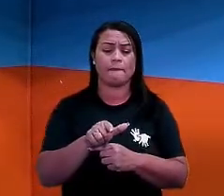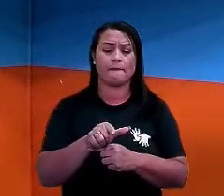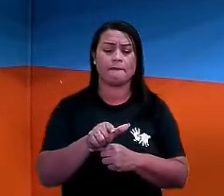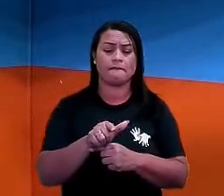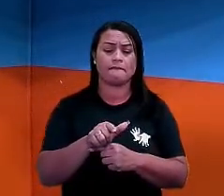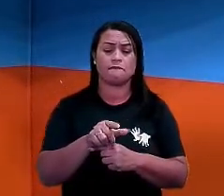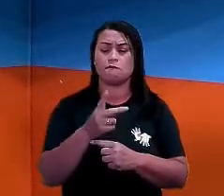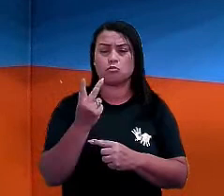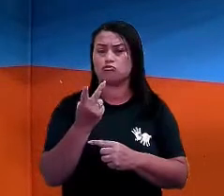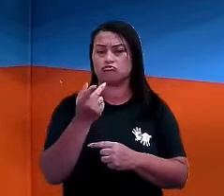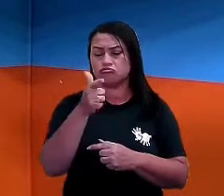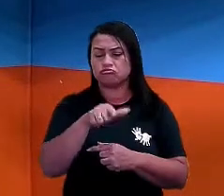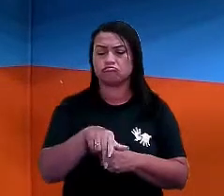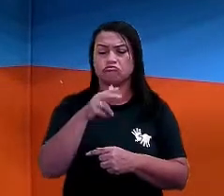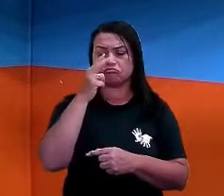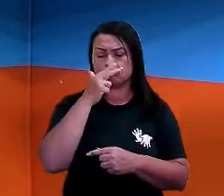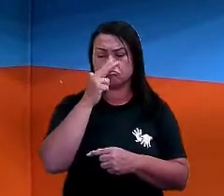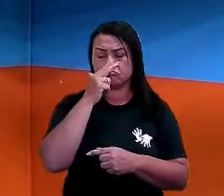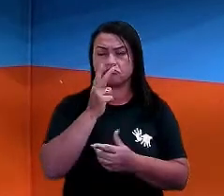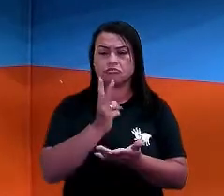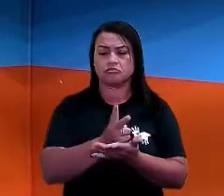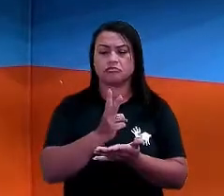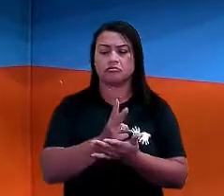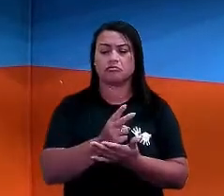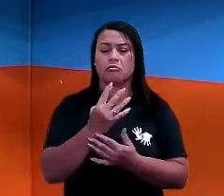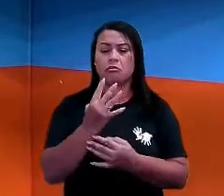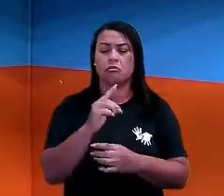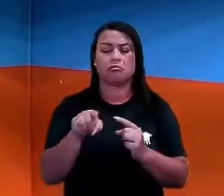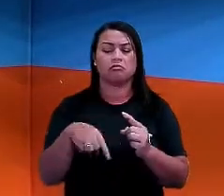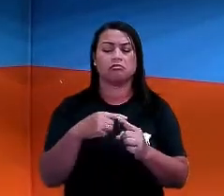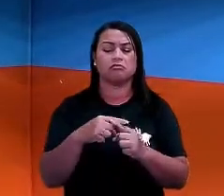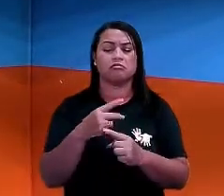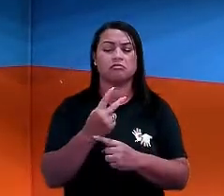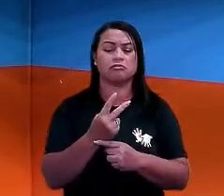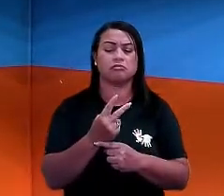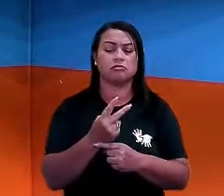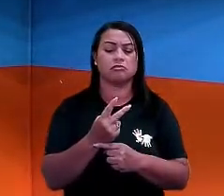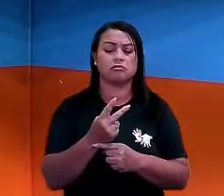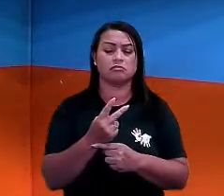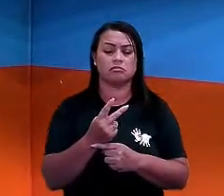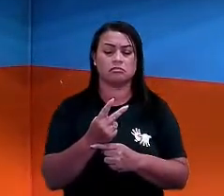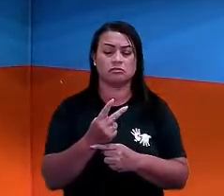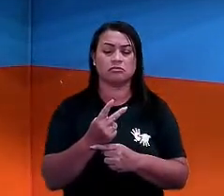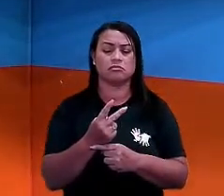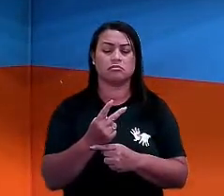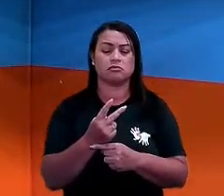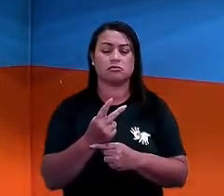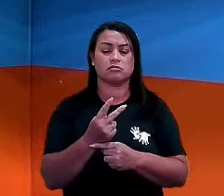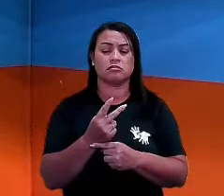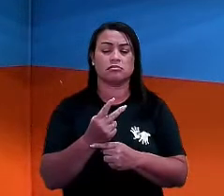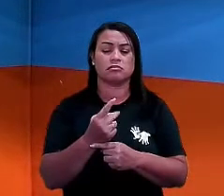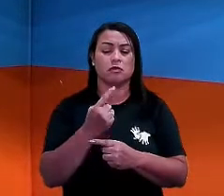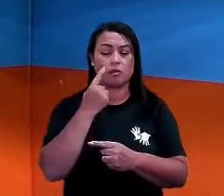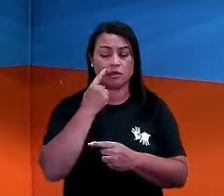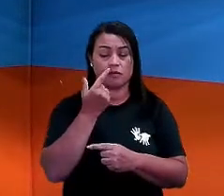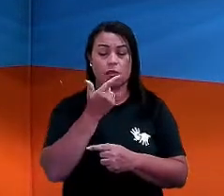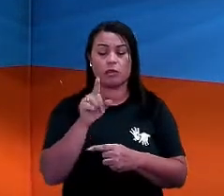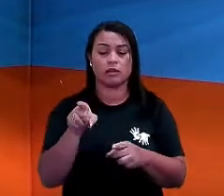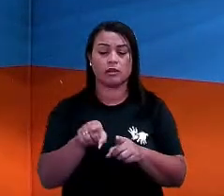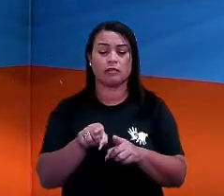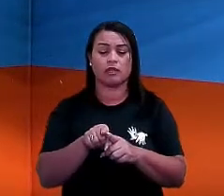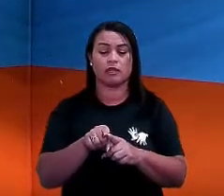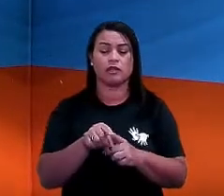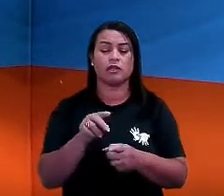Por 2 de novo. 4 vezes 2. Deixa eu ver se eu fiz aqui. Fiz. Vou fazer outra equivalência.